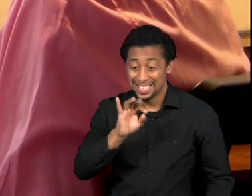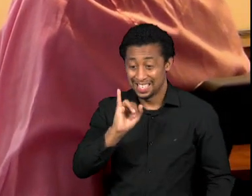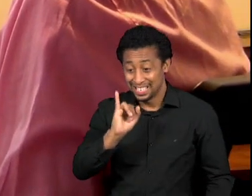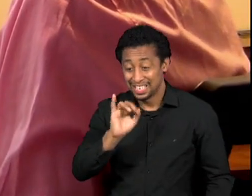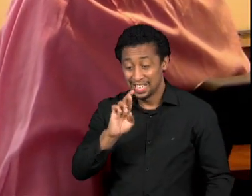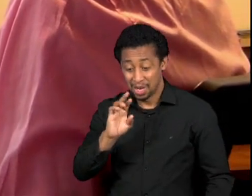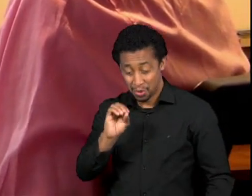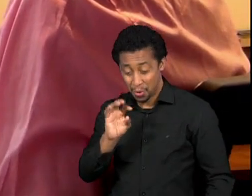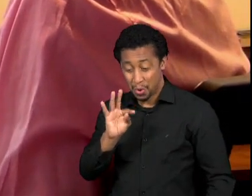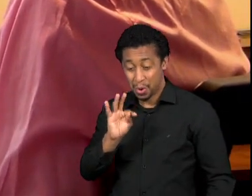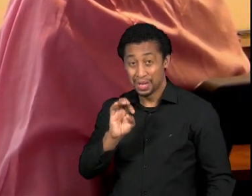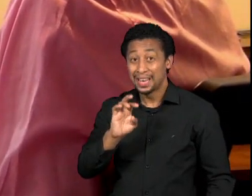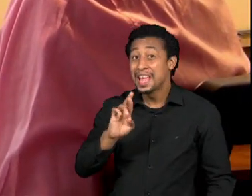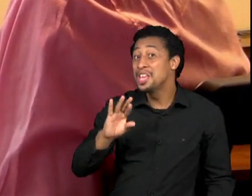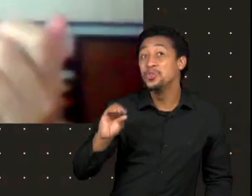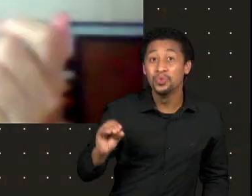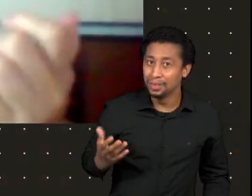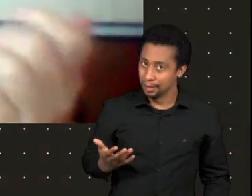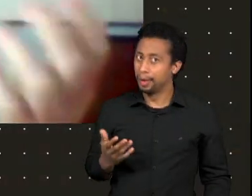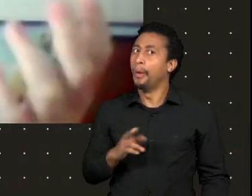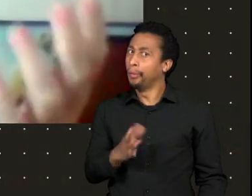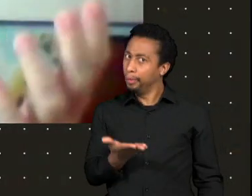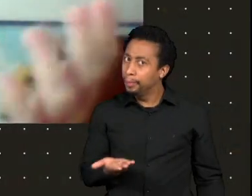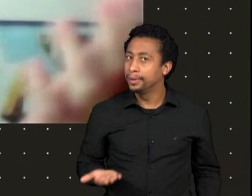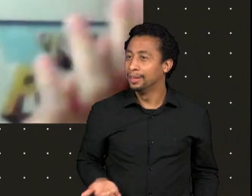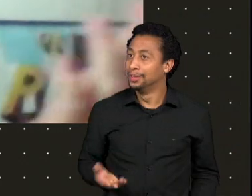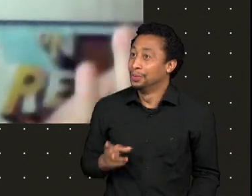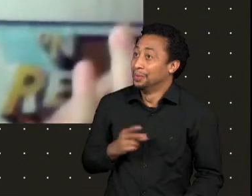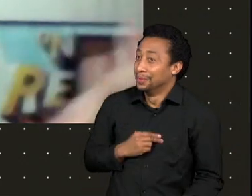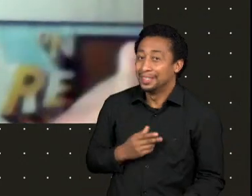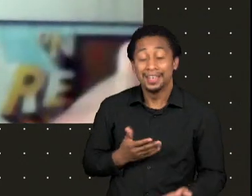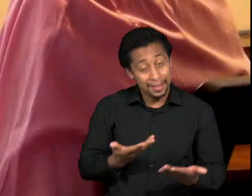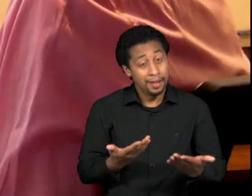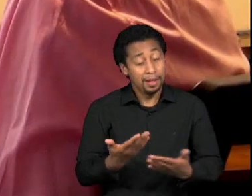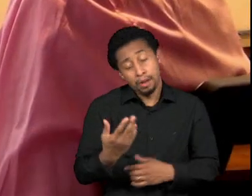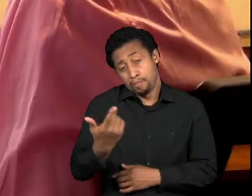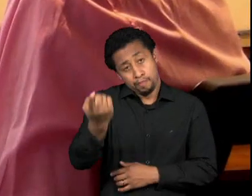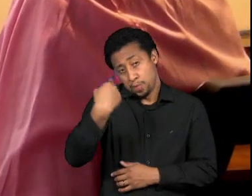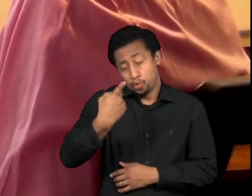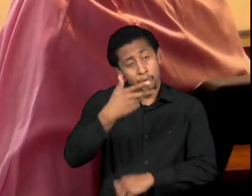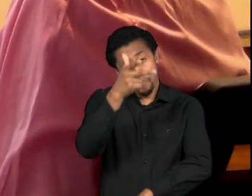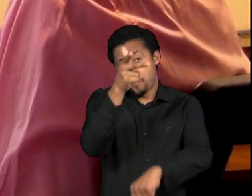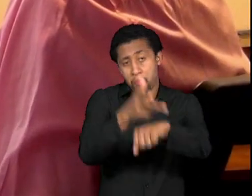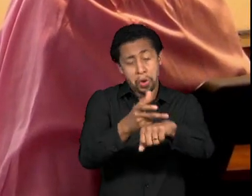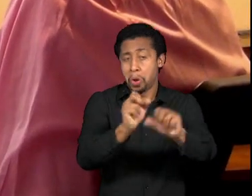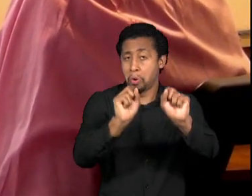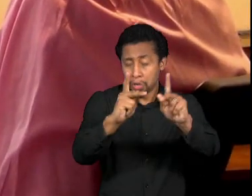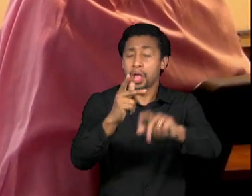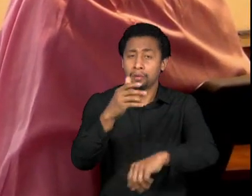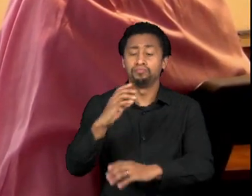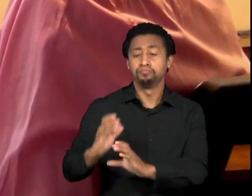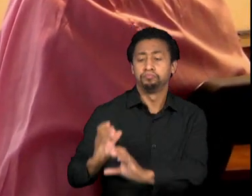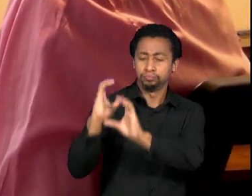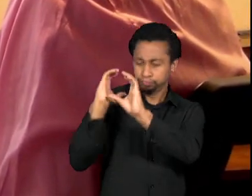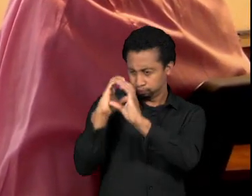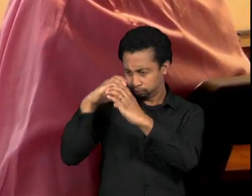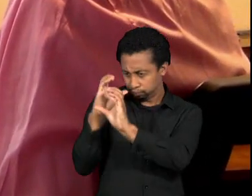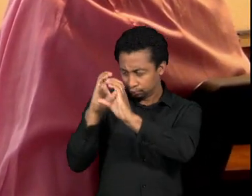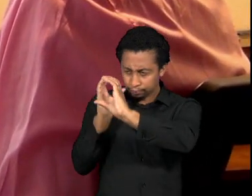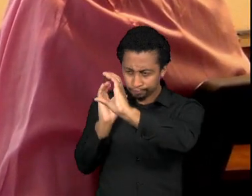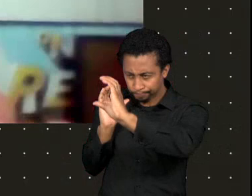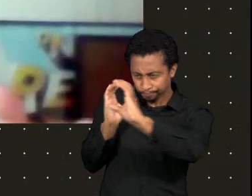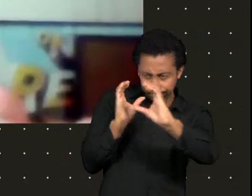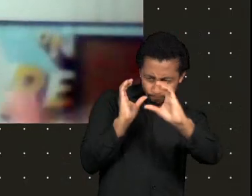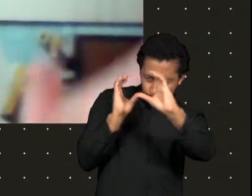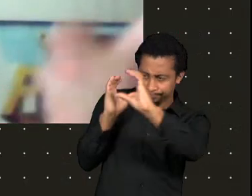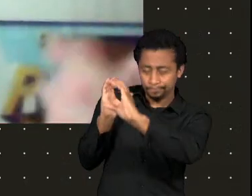bom nome. E aí eu falei, bom, ele tem que filmar, ele mandou eu filmar, eu vou filmar, entendeu? Aí eu fui lá para o set de filmagem e falei,